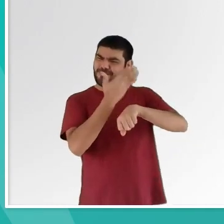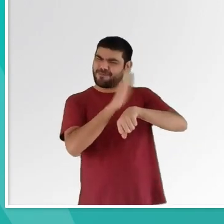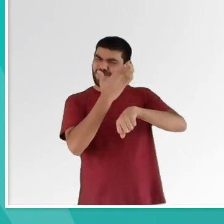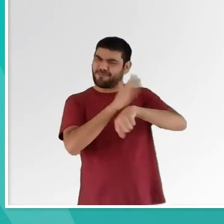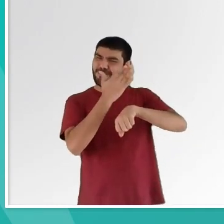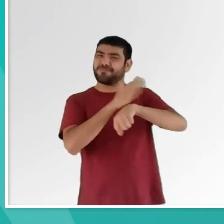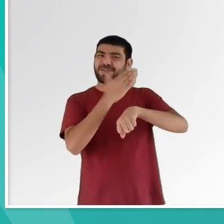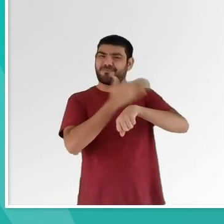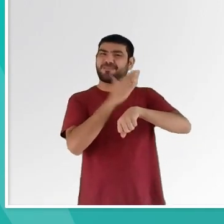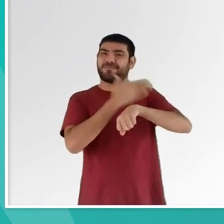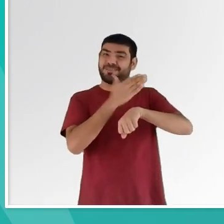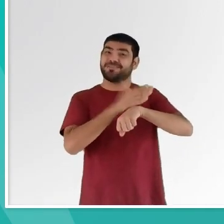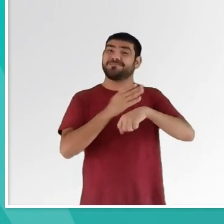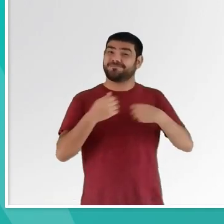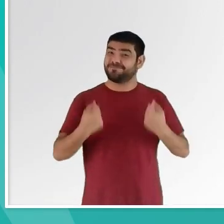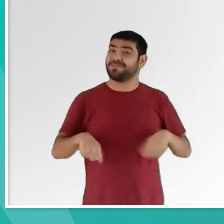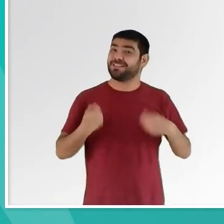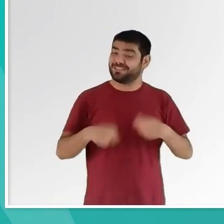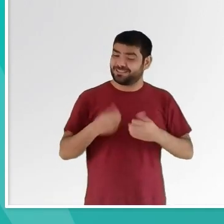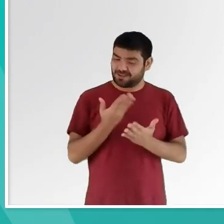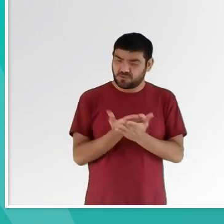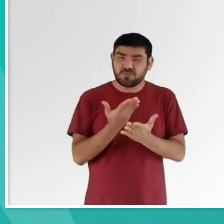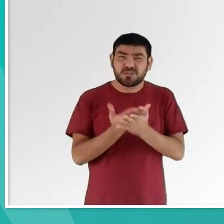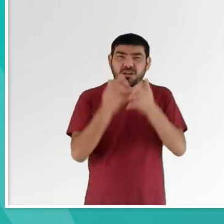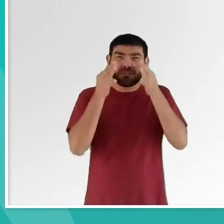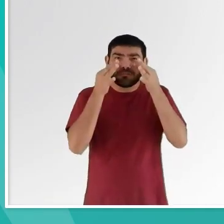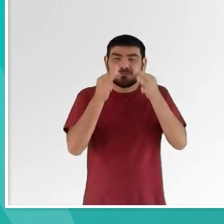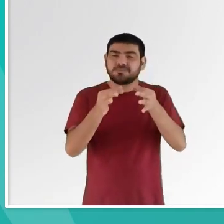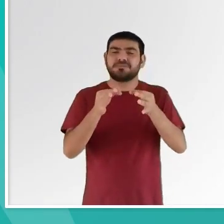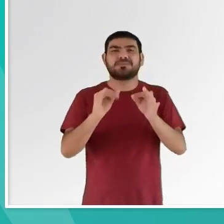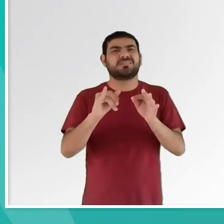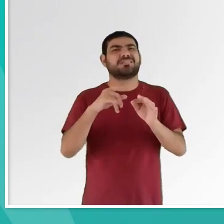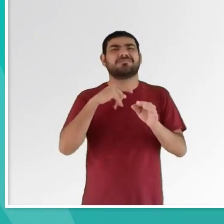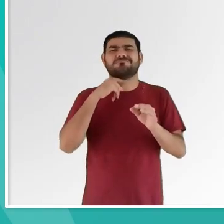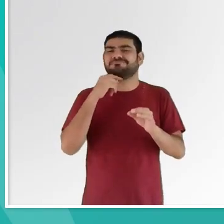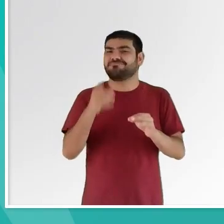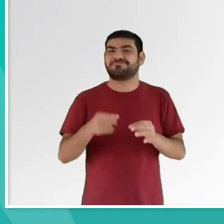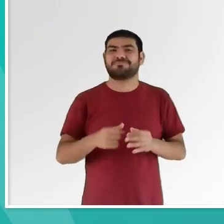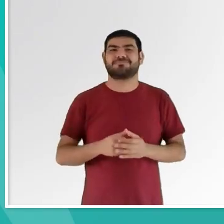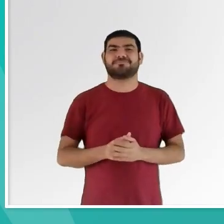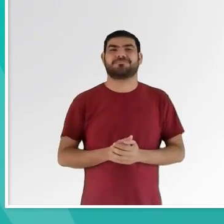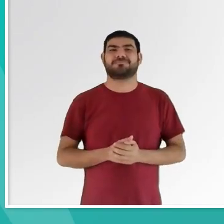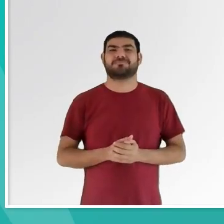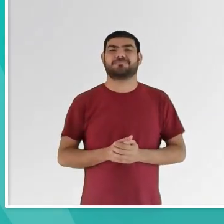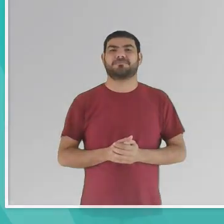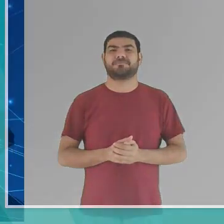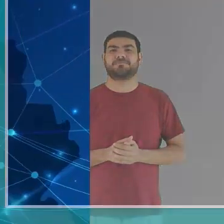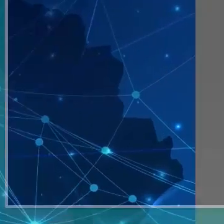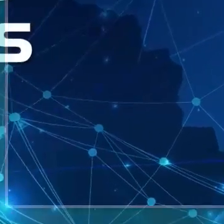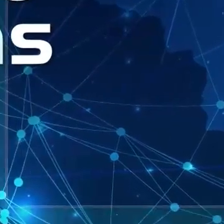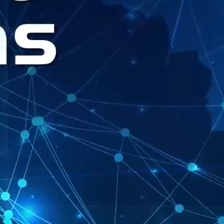você tem que estudar, senão não adianta.